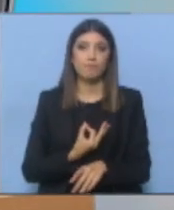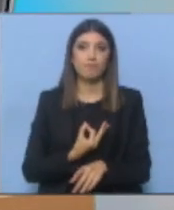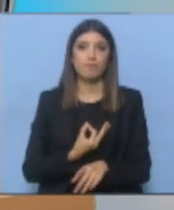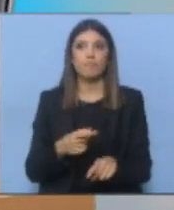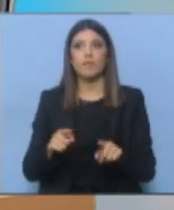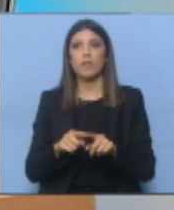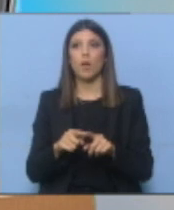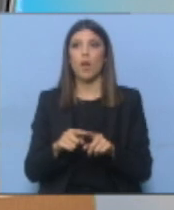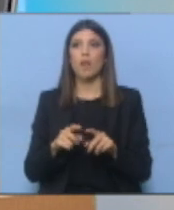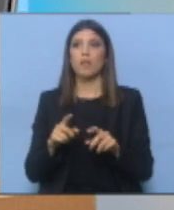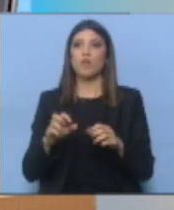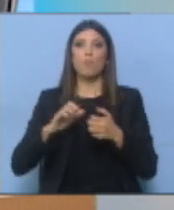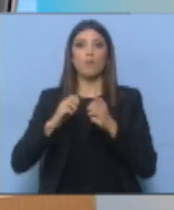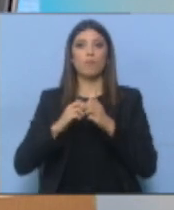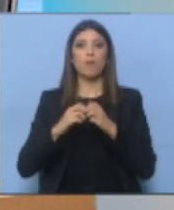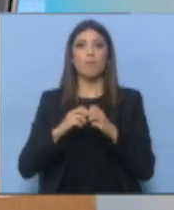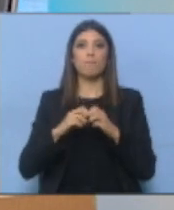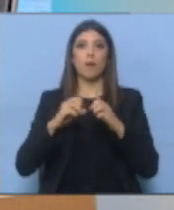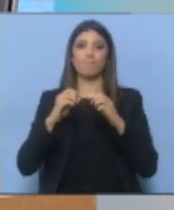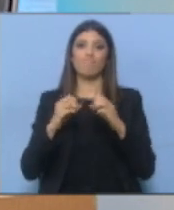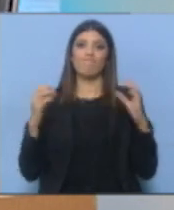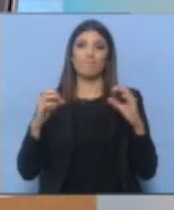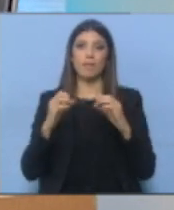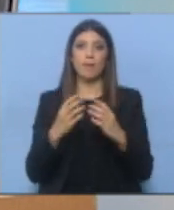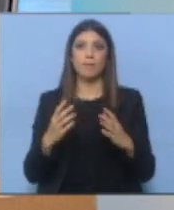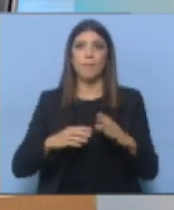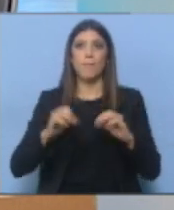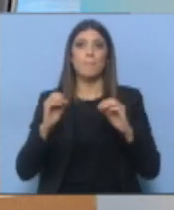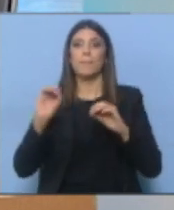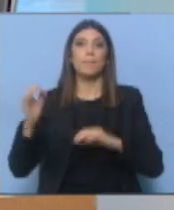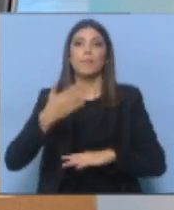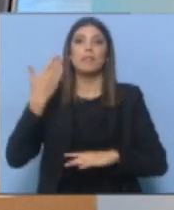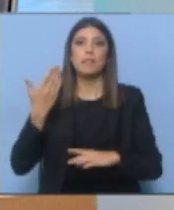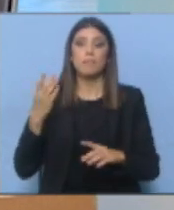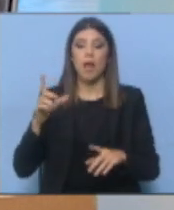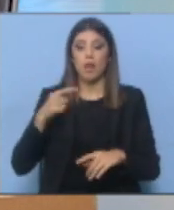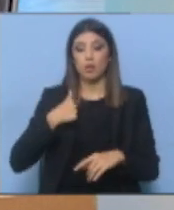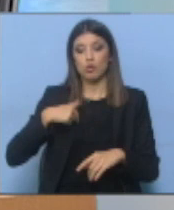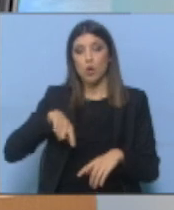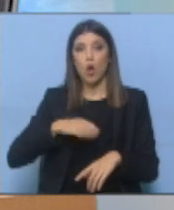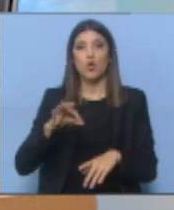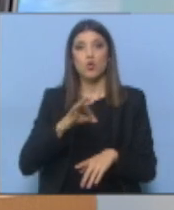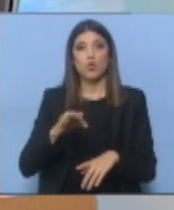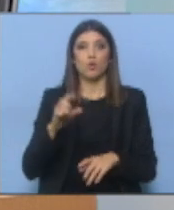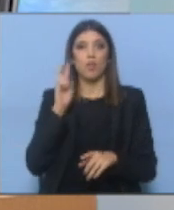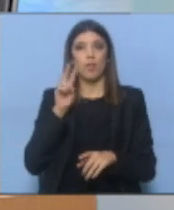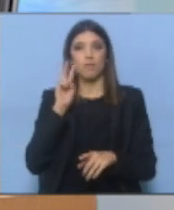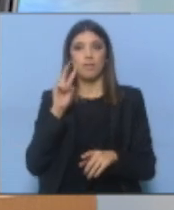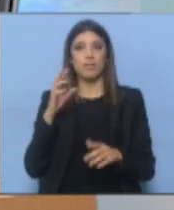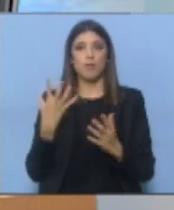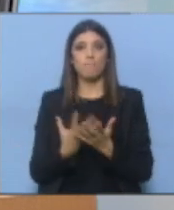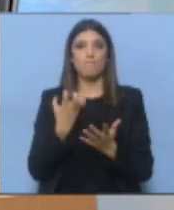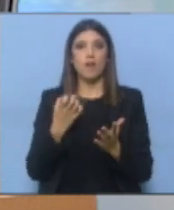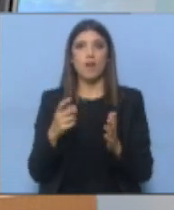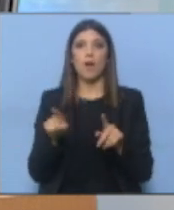a questão de fundo por qual a Caritas se bate, e o Núcleo de Observação e este relatório evidencia, é a